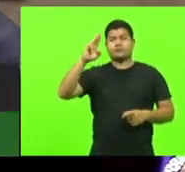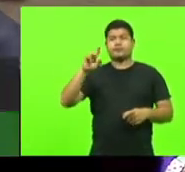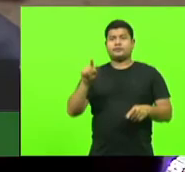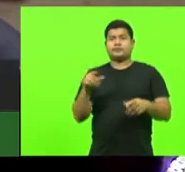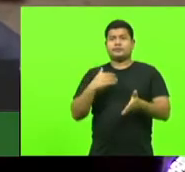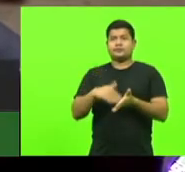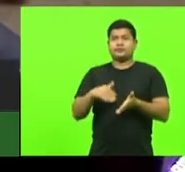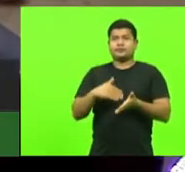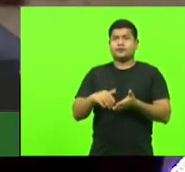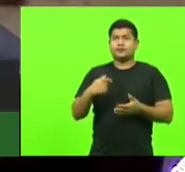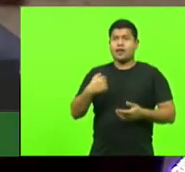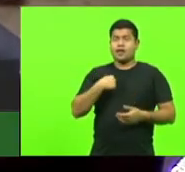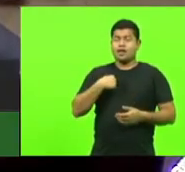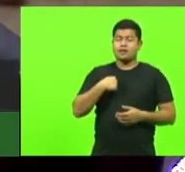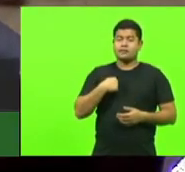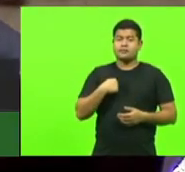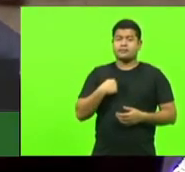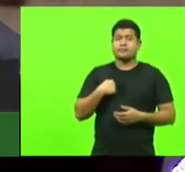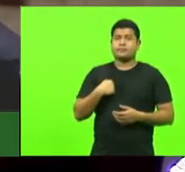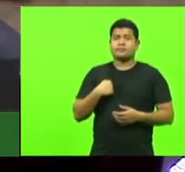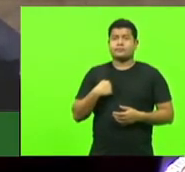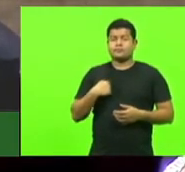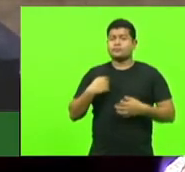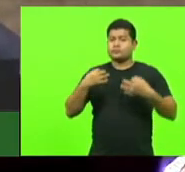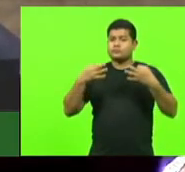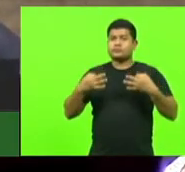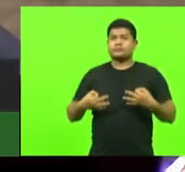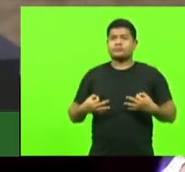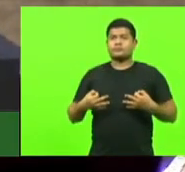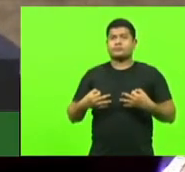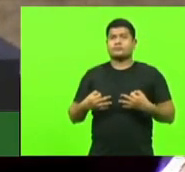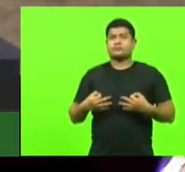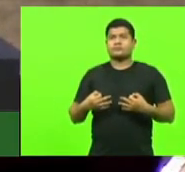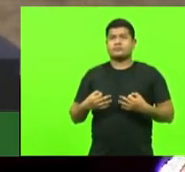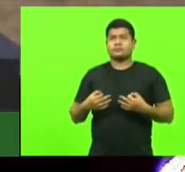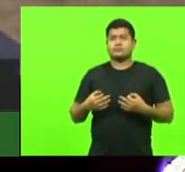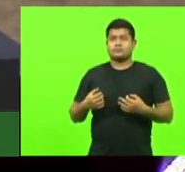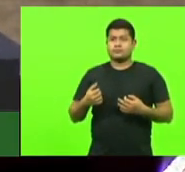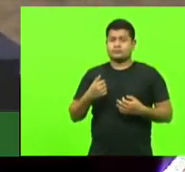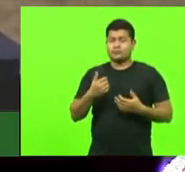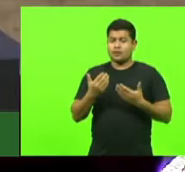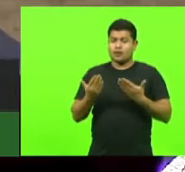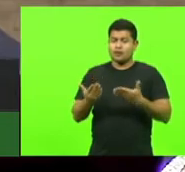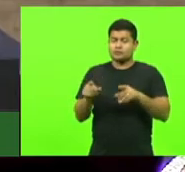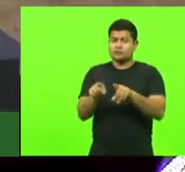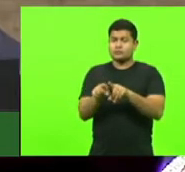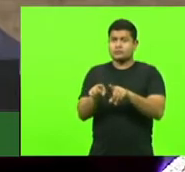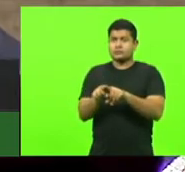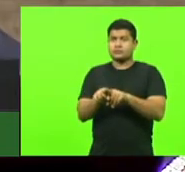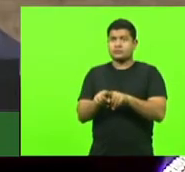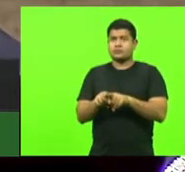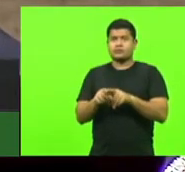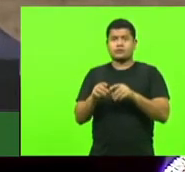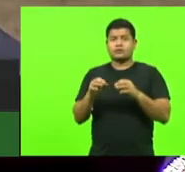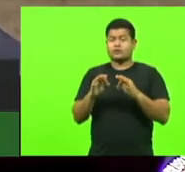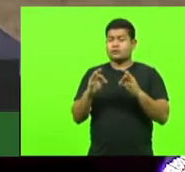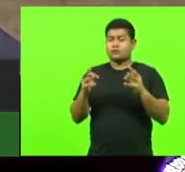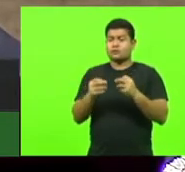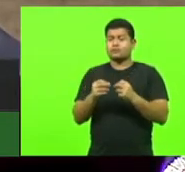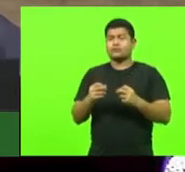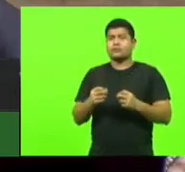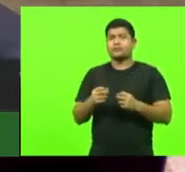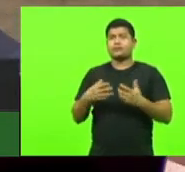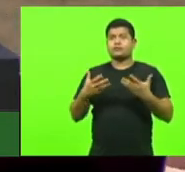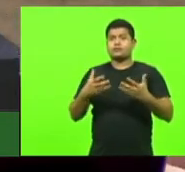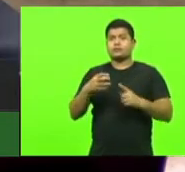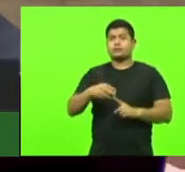mas eu, por uma questão de justiça, e certamente que ainda não vou contemplar na minha fala a todos, mas eu quero